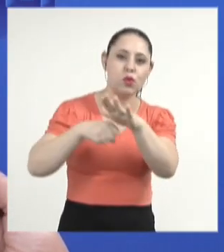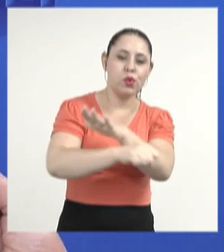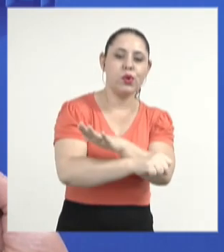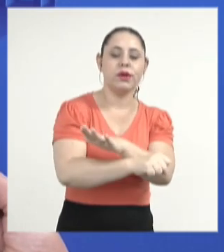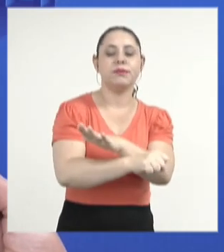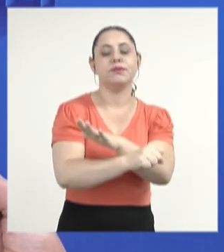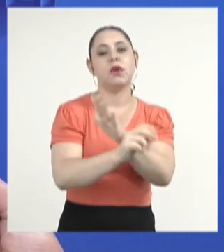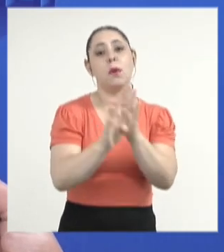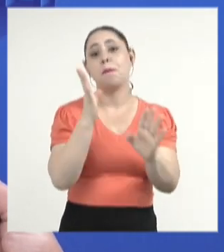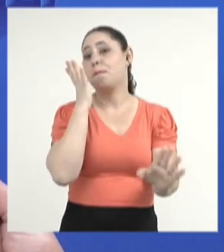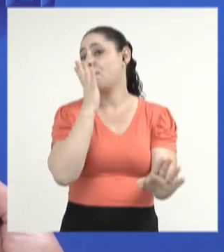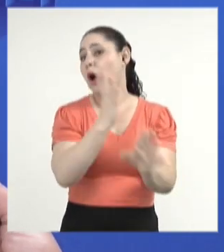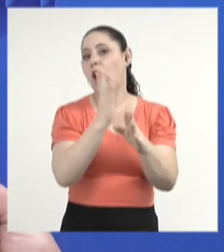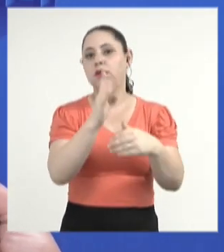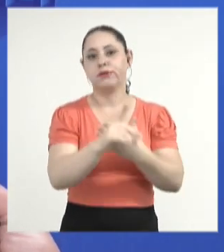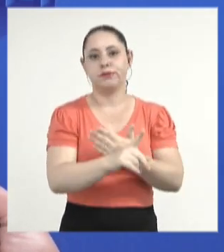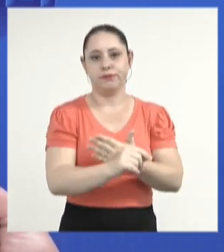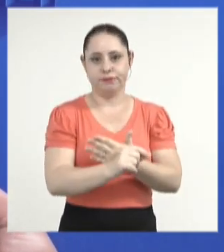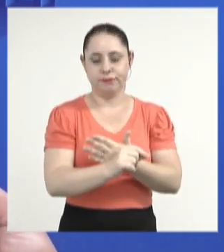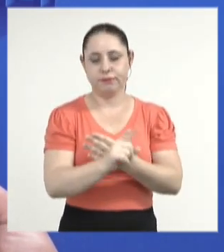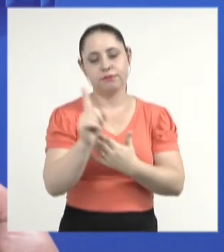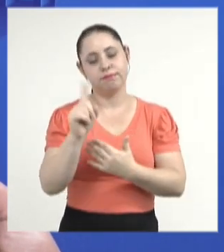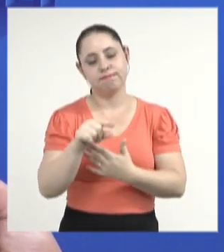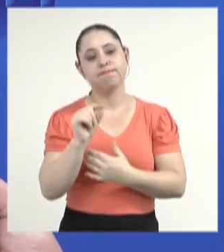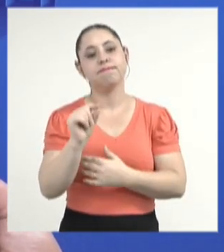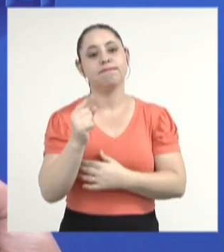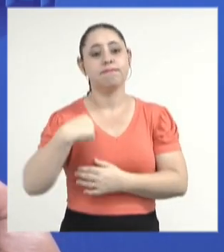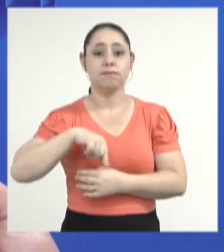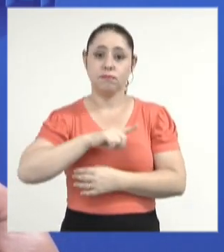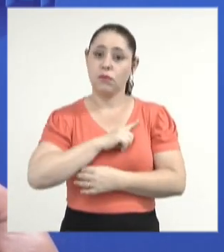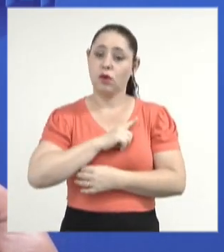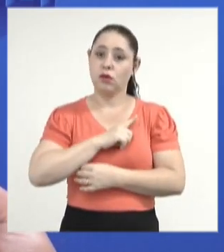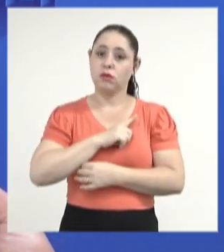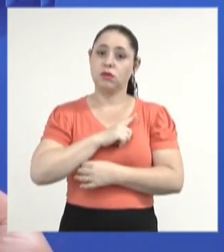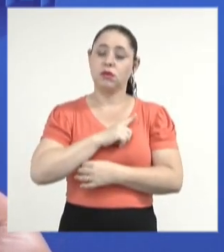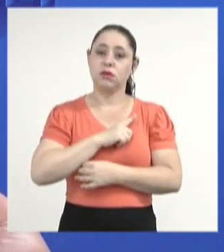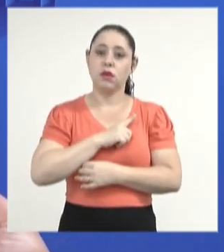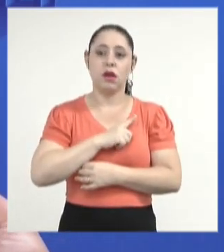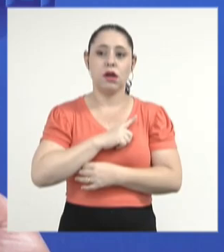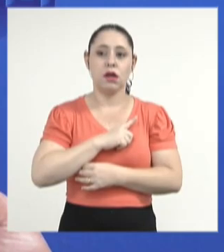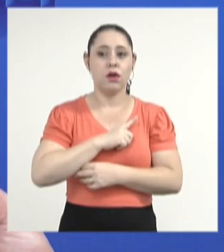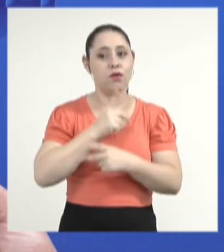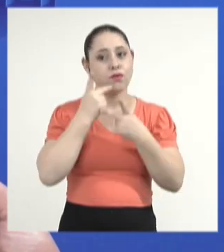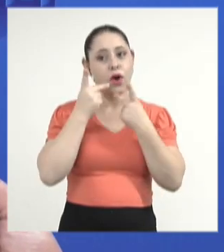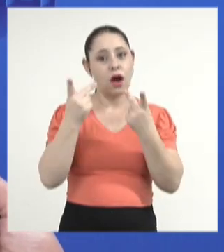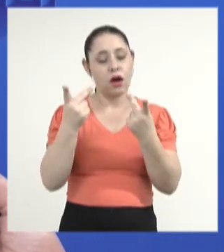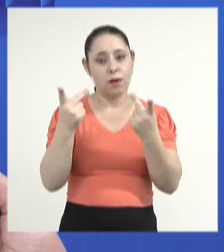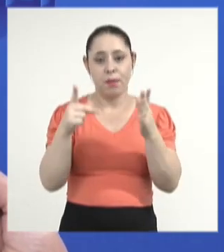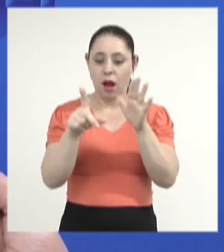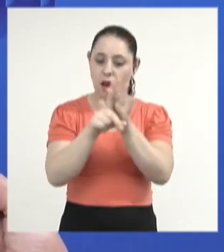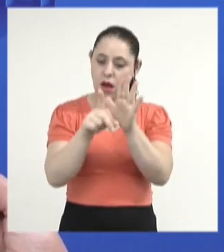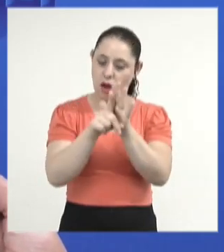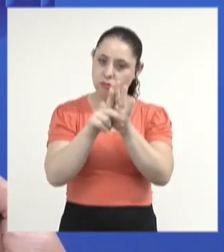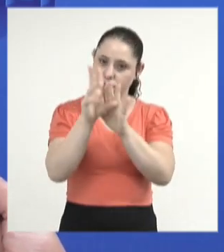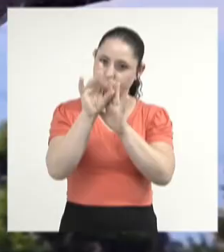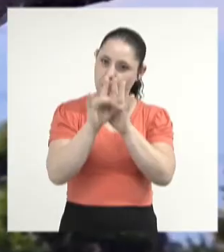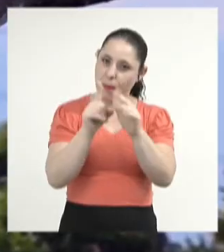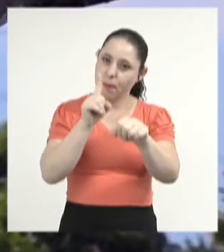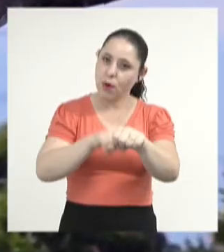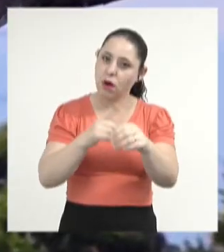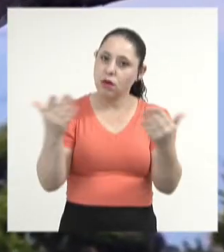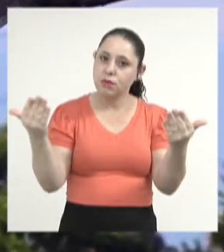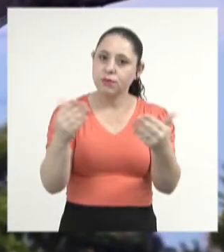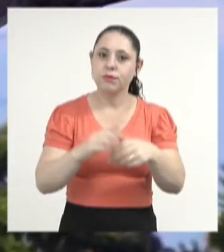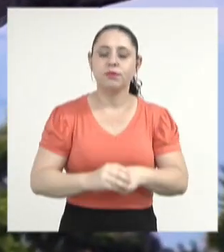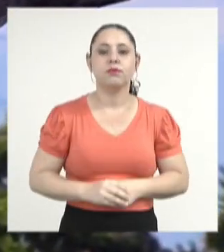de imediato no Pantanal. E é isso que nós salientamos nessa lei nesse momento.